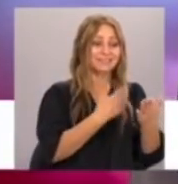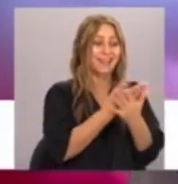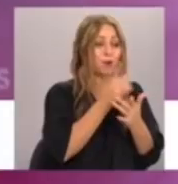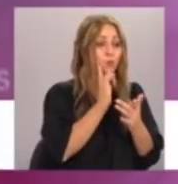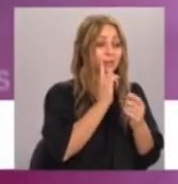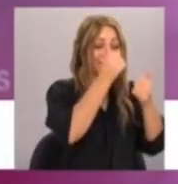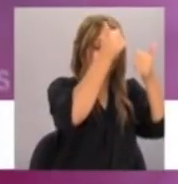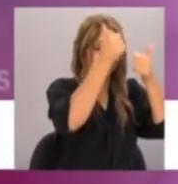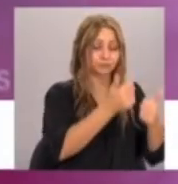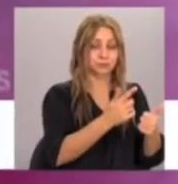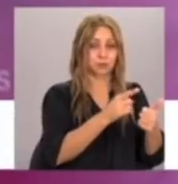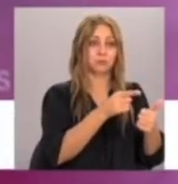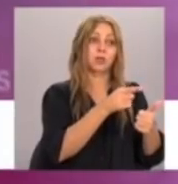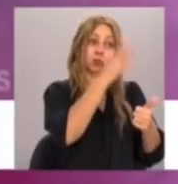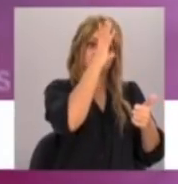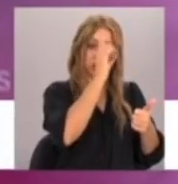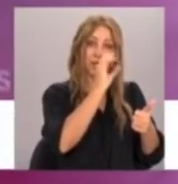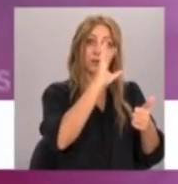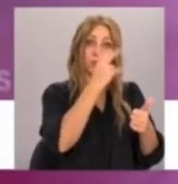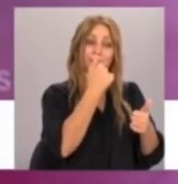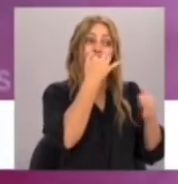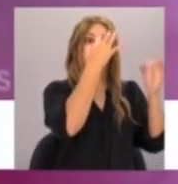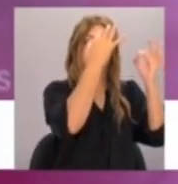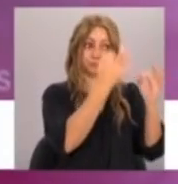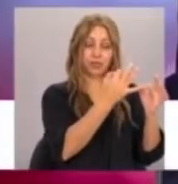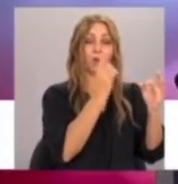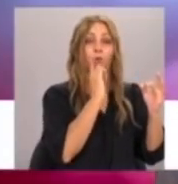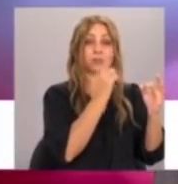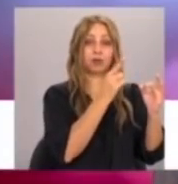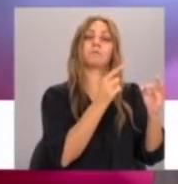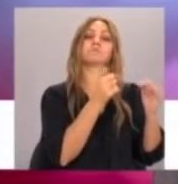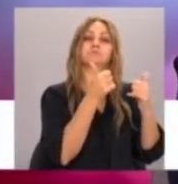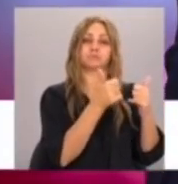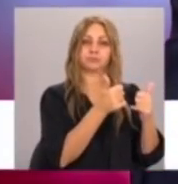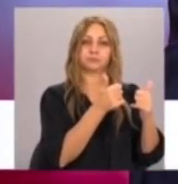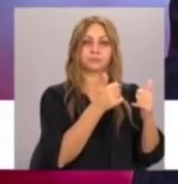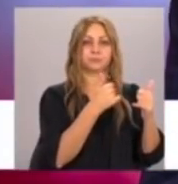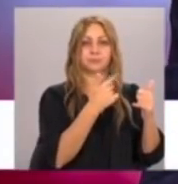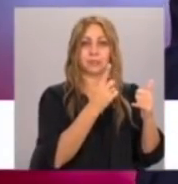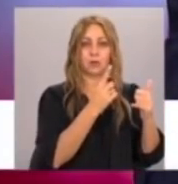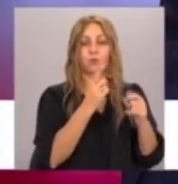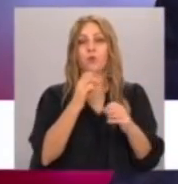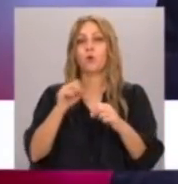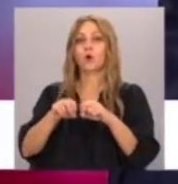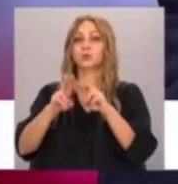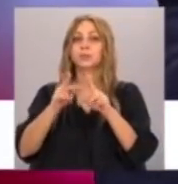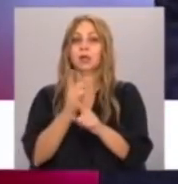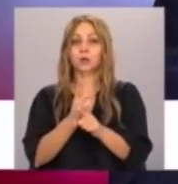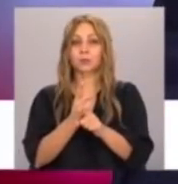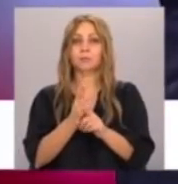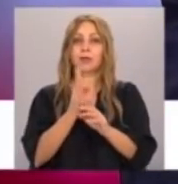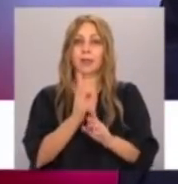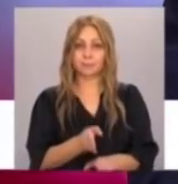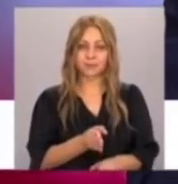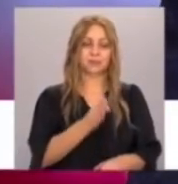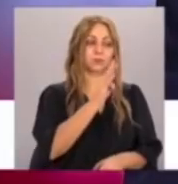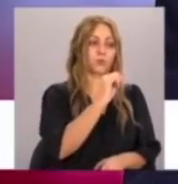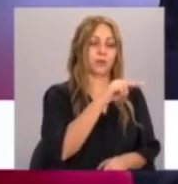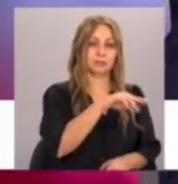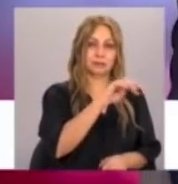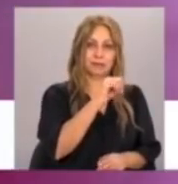qualidade agilidade e tenho de dar essa garantia de qualidade sobre os hospitais é a mesma coisa nós temos ter um serviço Nacional de saúde